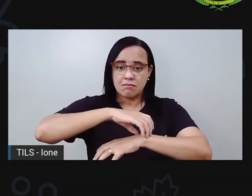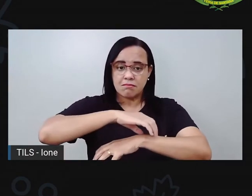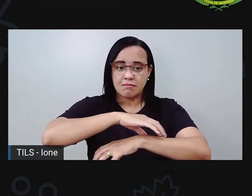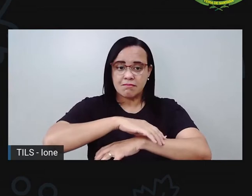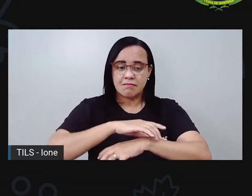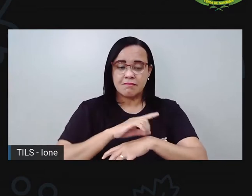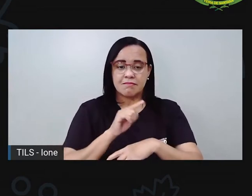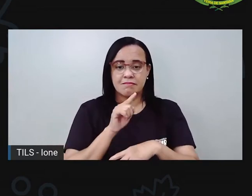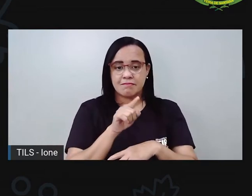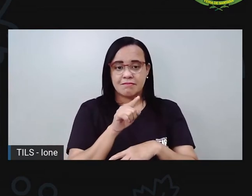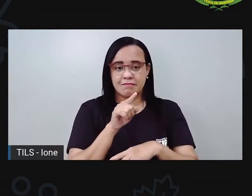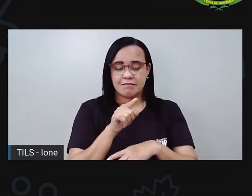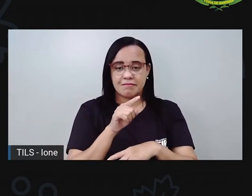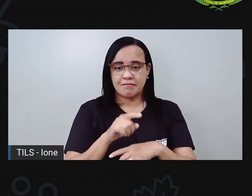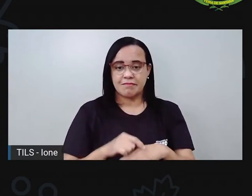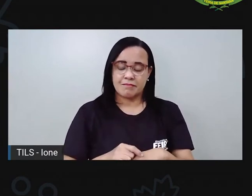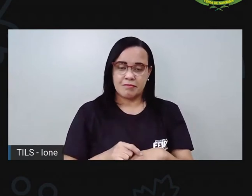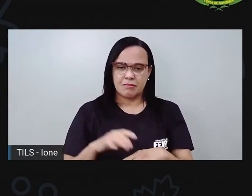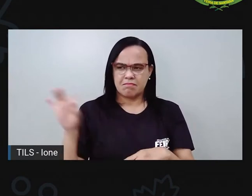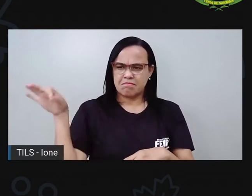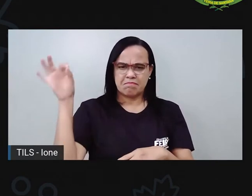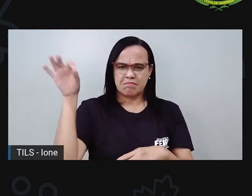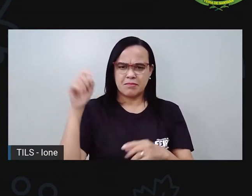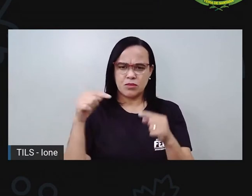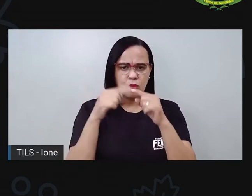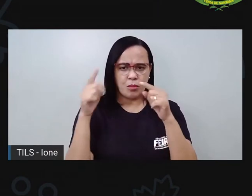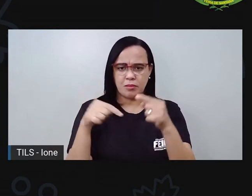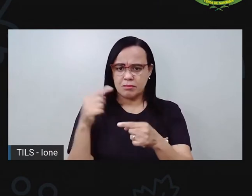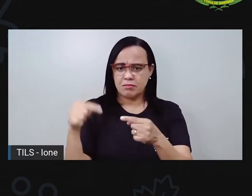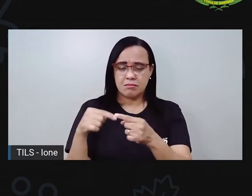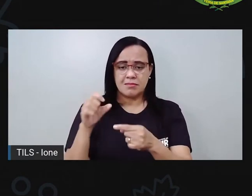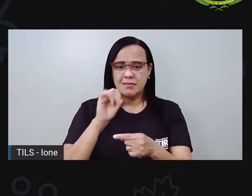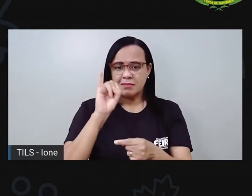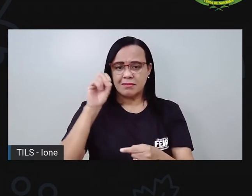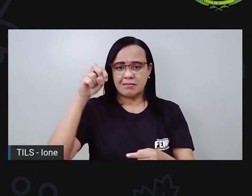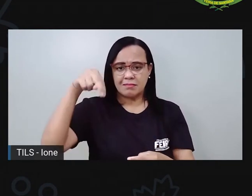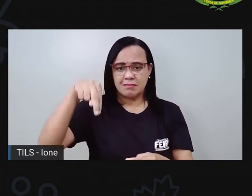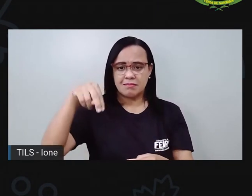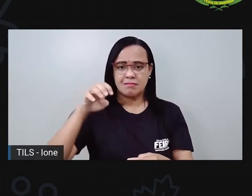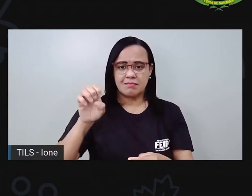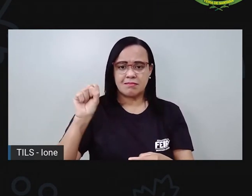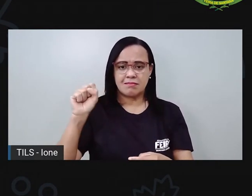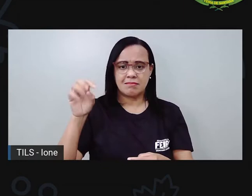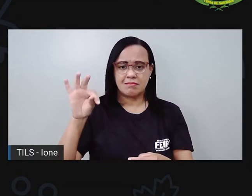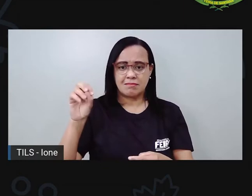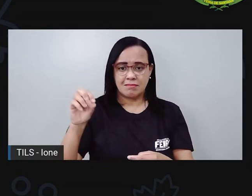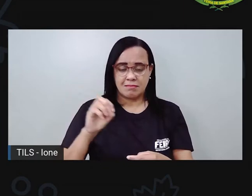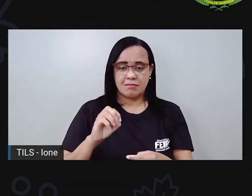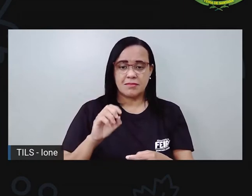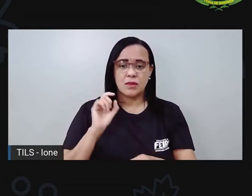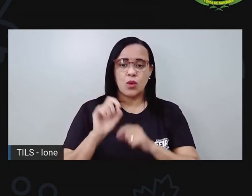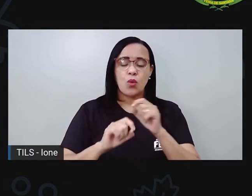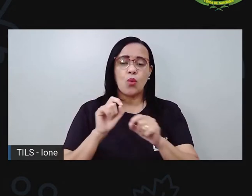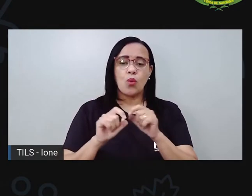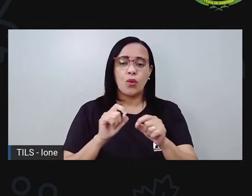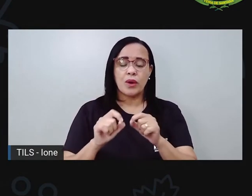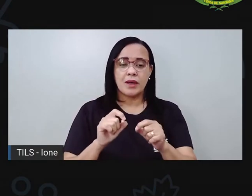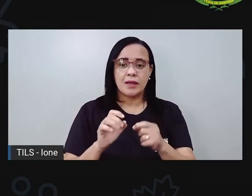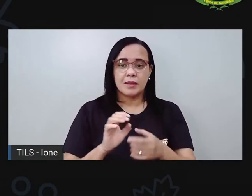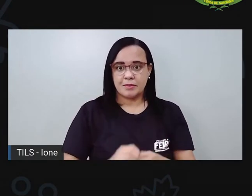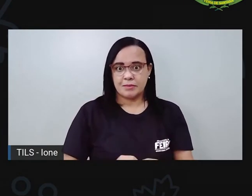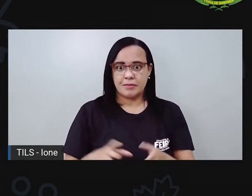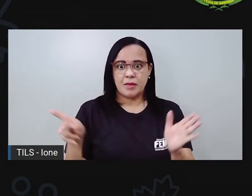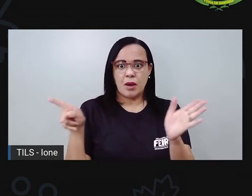ela não é o inseto é Aranha não é um inseto a aranha é um aracnídeo